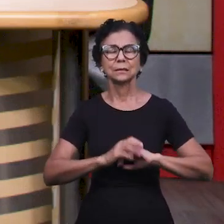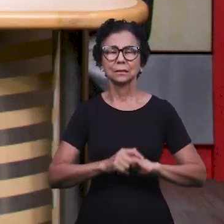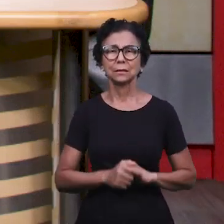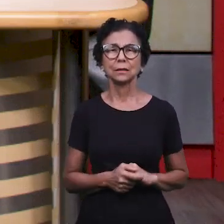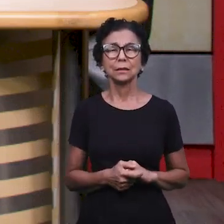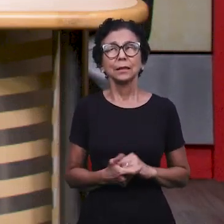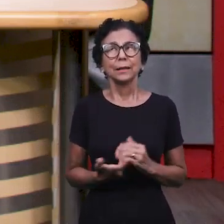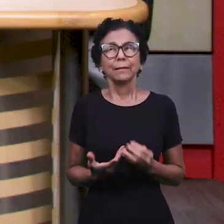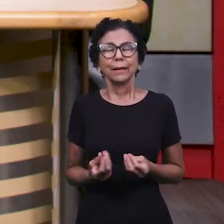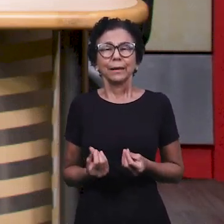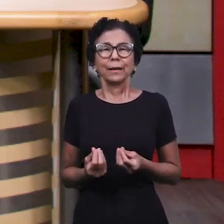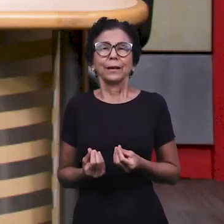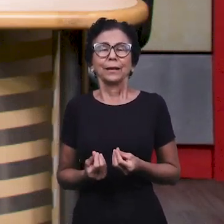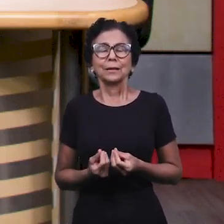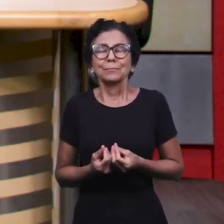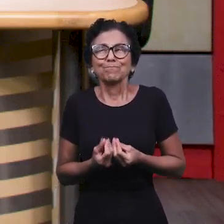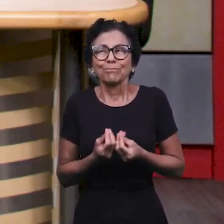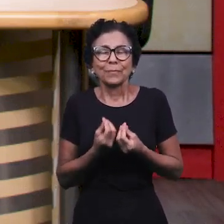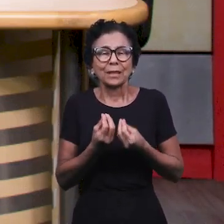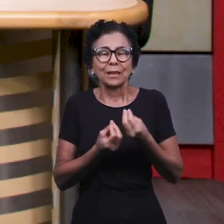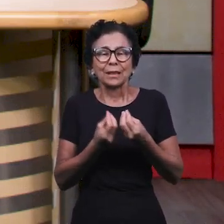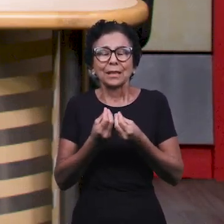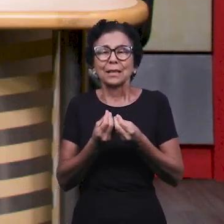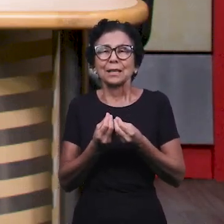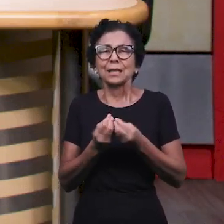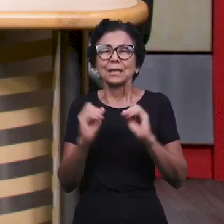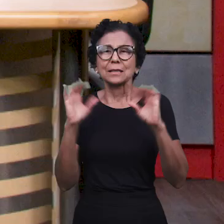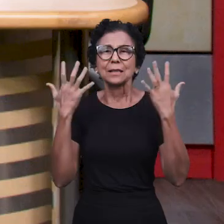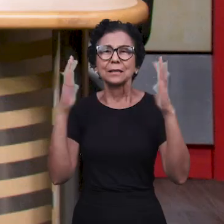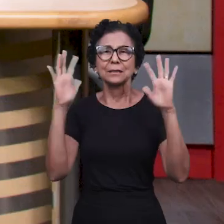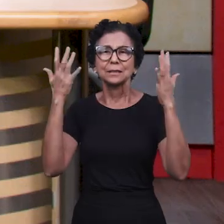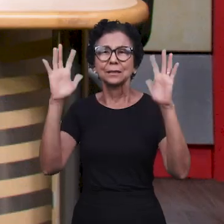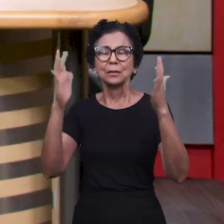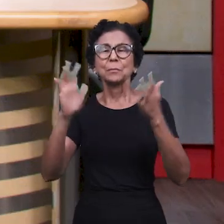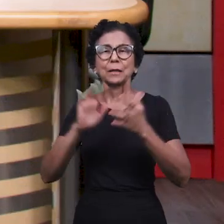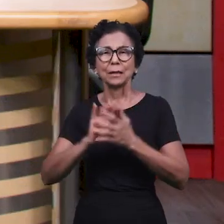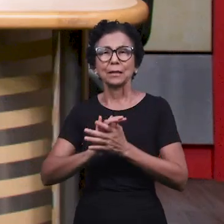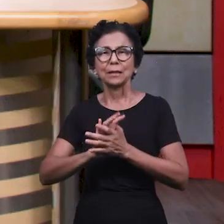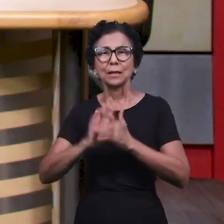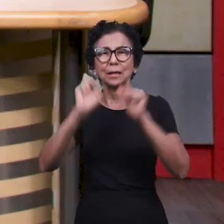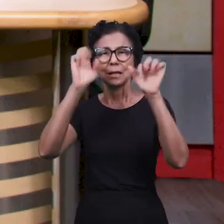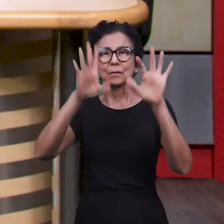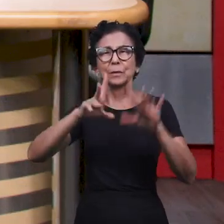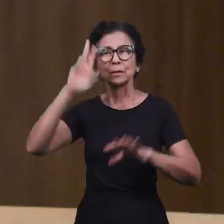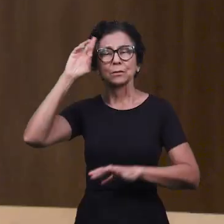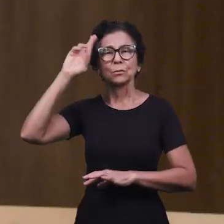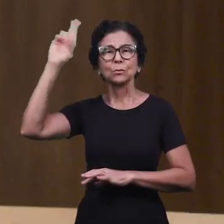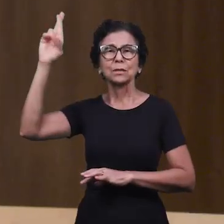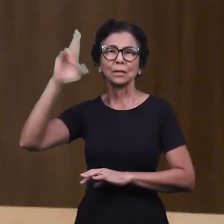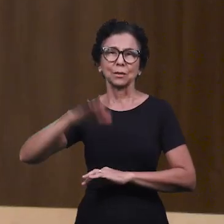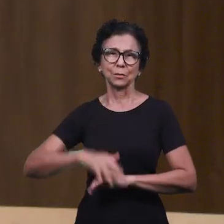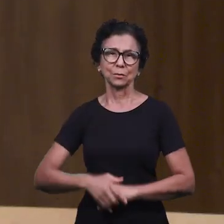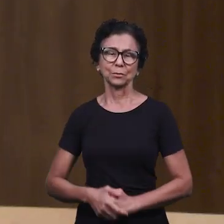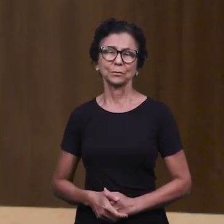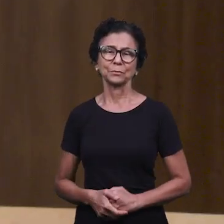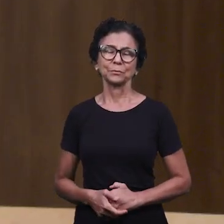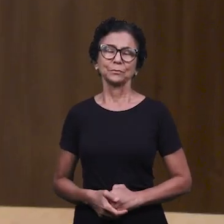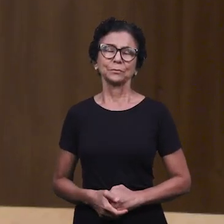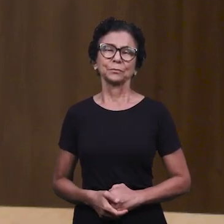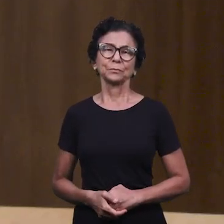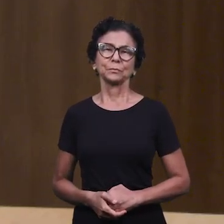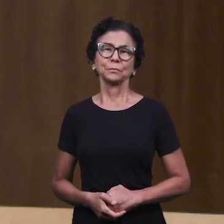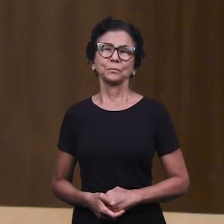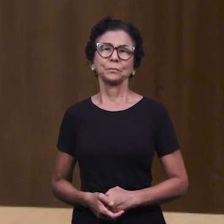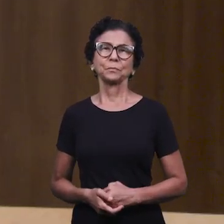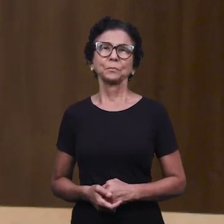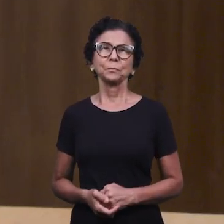ou seja, essa gratidão, essa celebração para as grandes bênçãos que o Senhor tem dado a nós nesta obra. O pastor Daniel falou